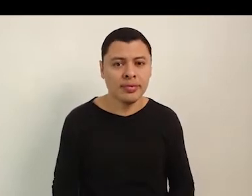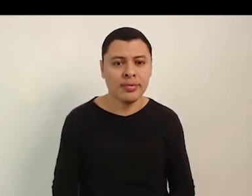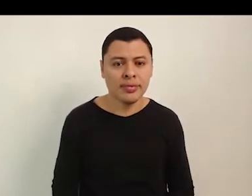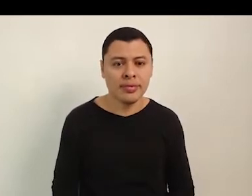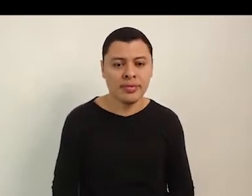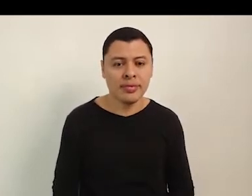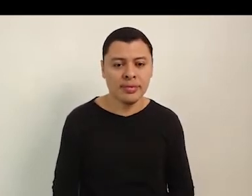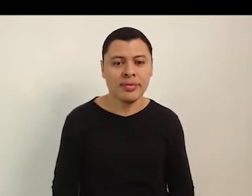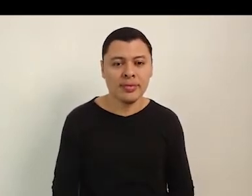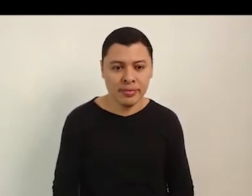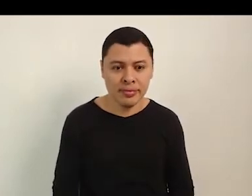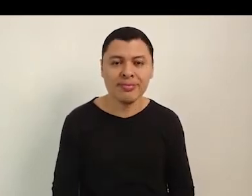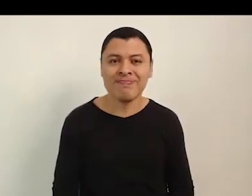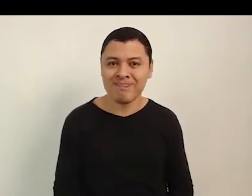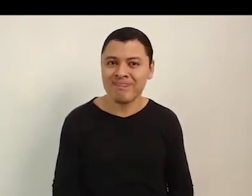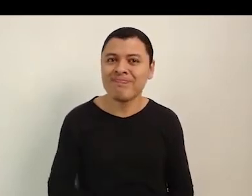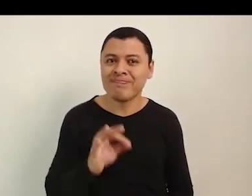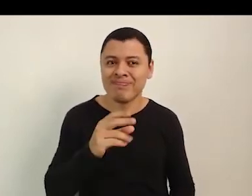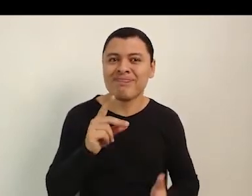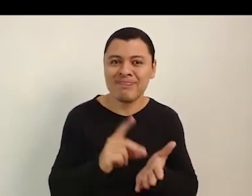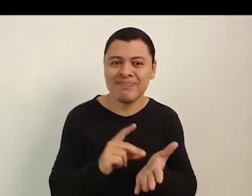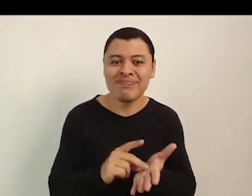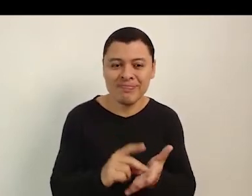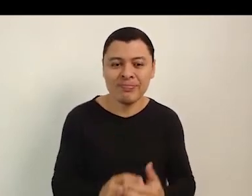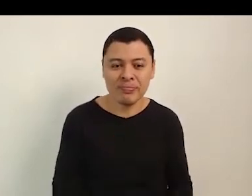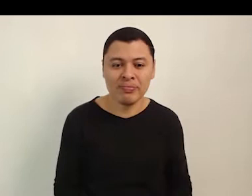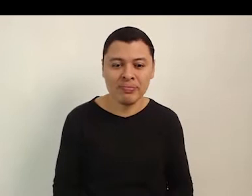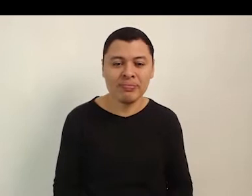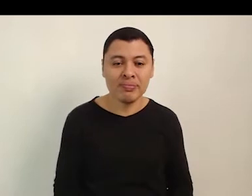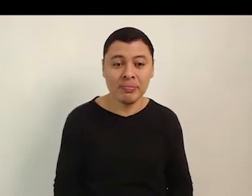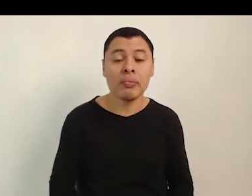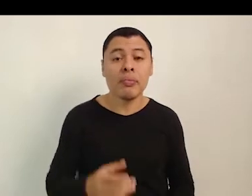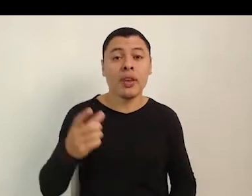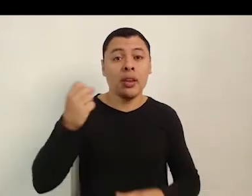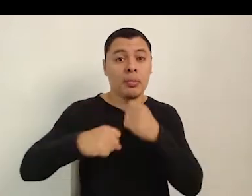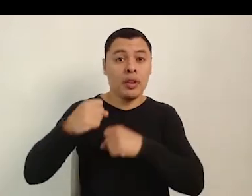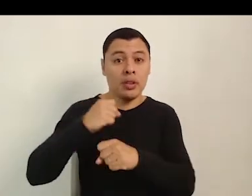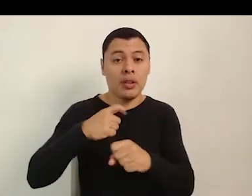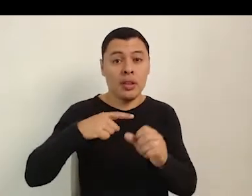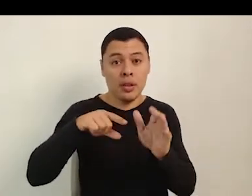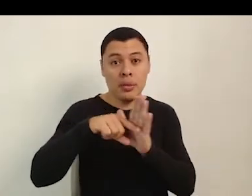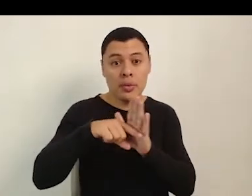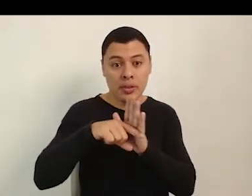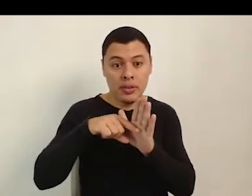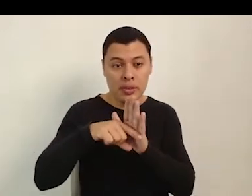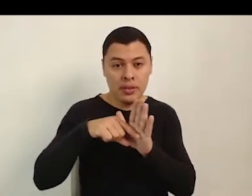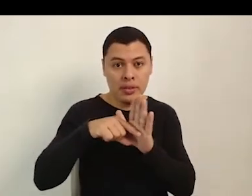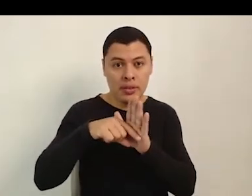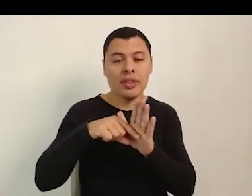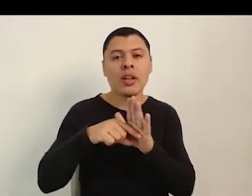Bem, bom ponto, Bruno. Lembrando que na pesquisa que foi feita pelo Movimento Web para Todos,